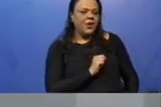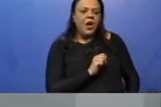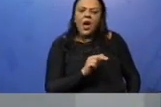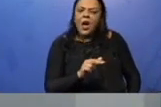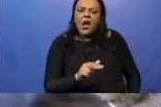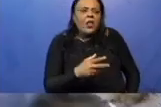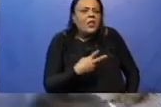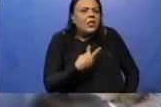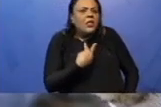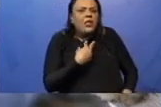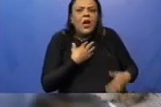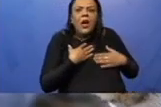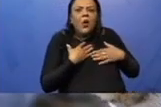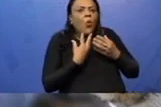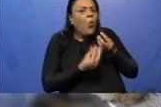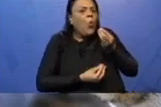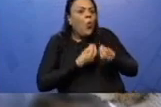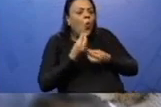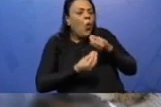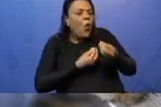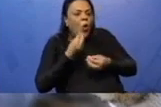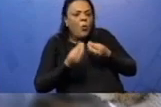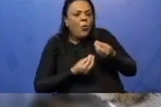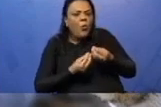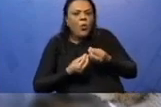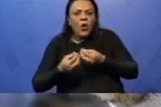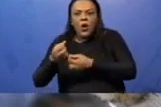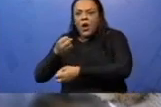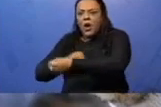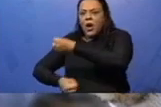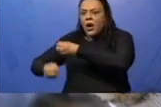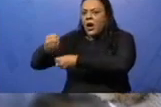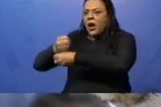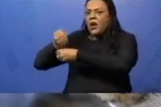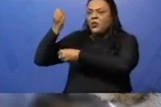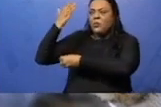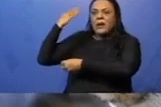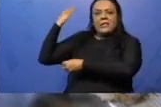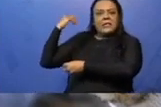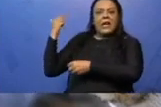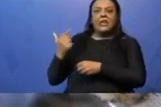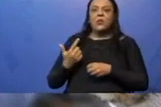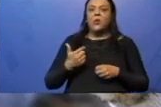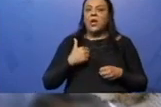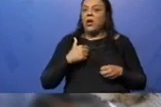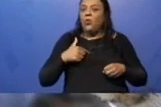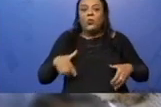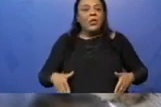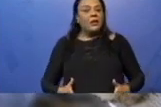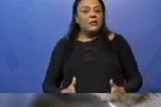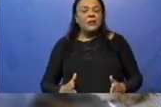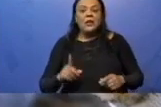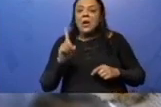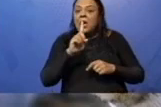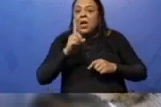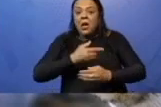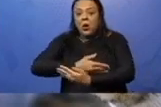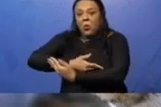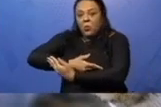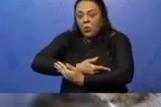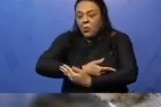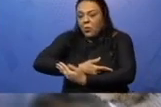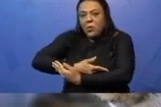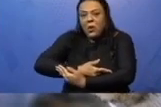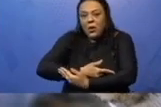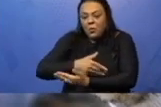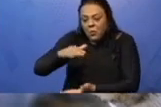Não pode, respondeu o cordeiro. No ano passado, eu ainda não tinha nascido. Ele era um cordeiro pequenininho, jovem, não